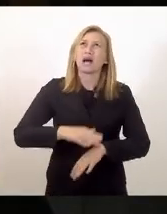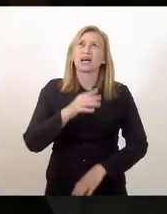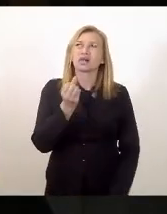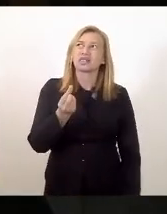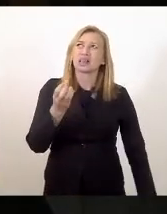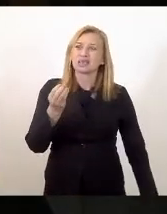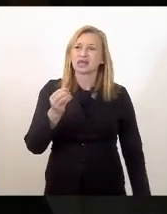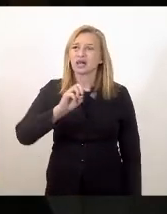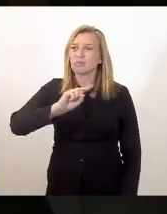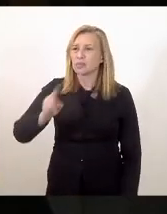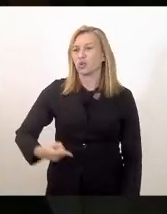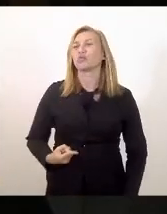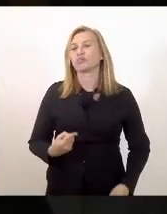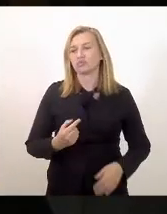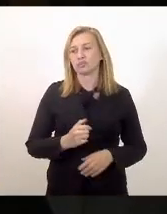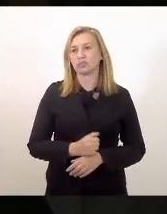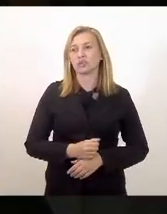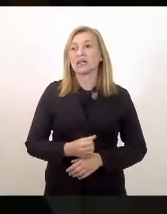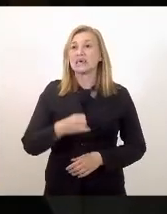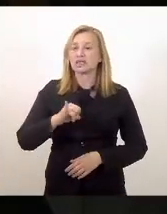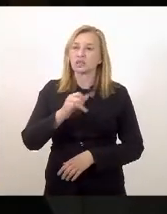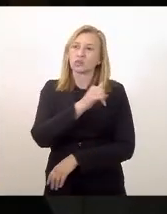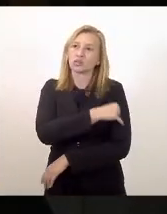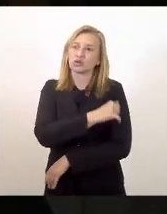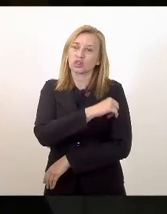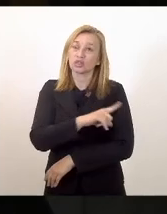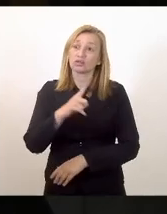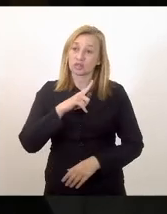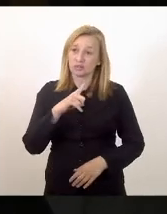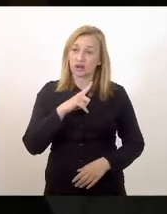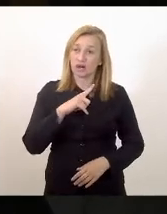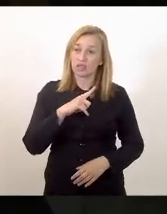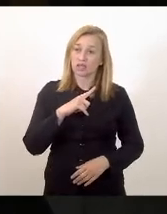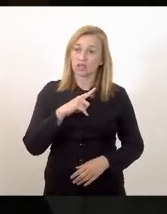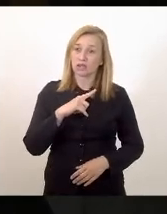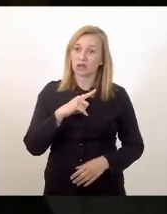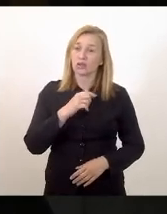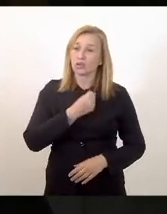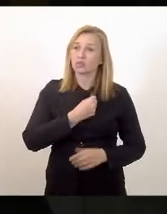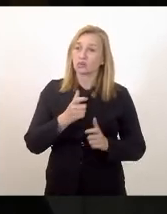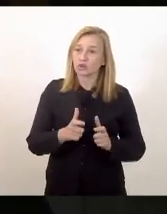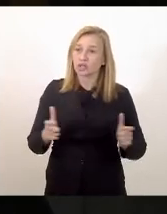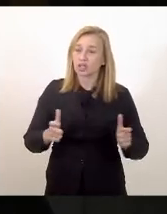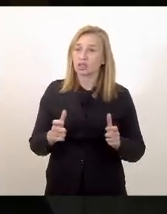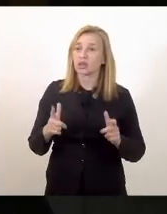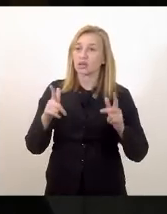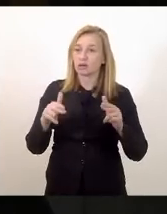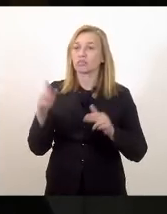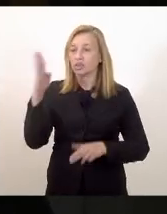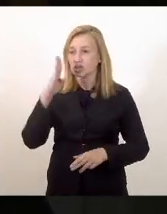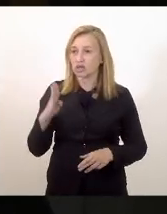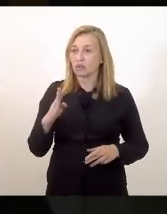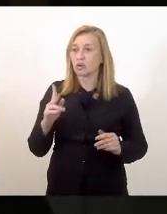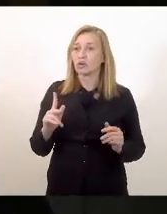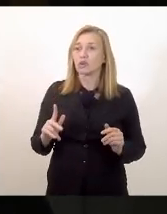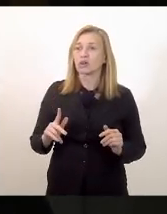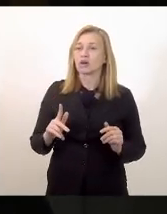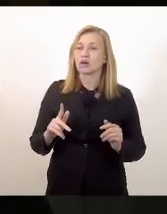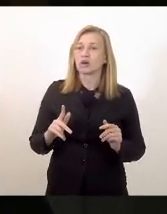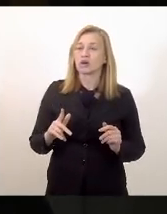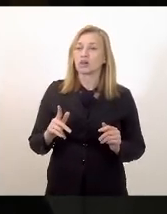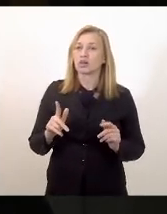60 mil. Se o Rio de Janeiro tivesse o tamanho do Brasil, com o mesmo índice